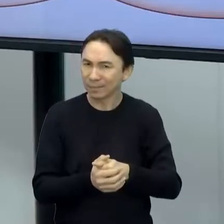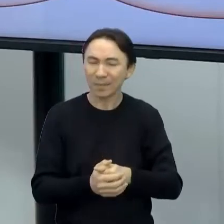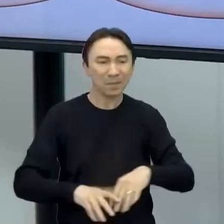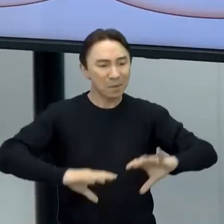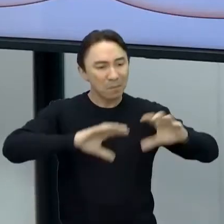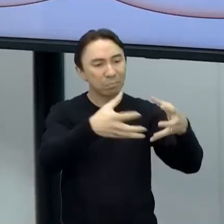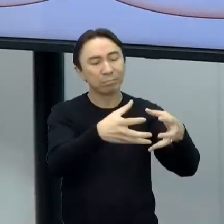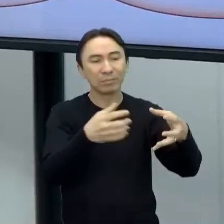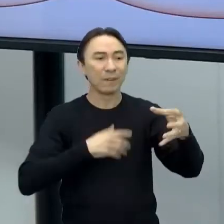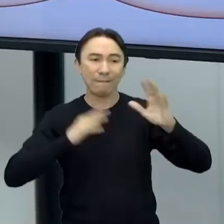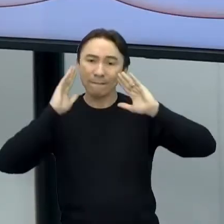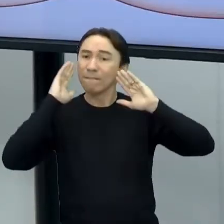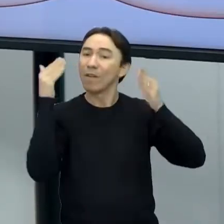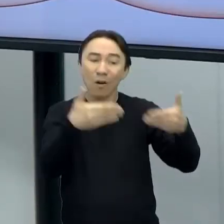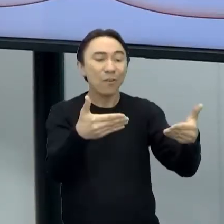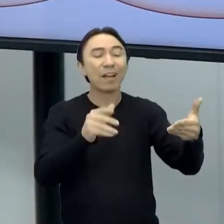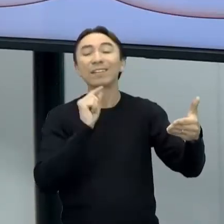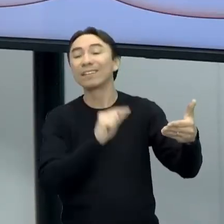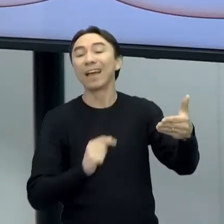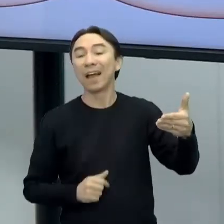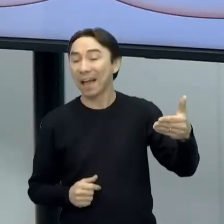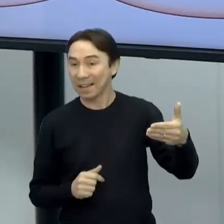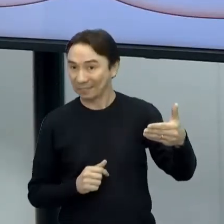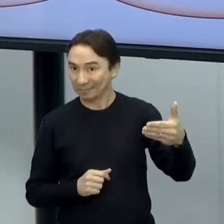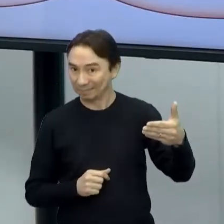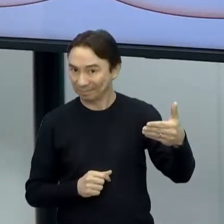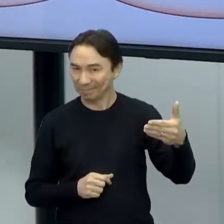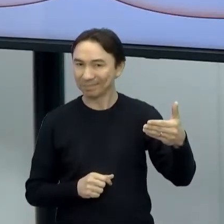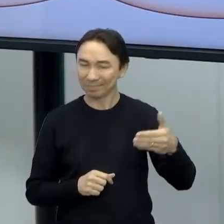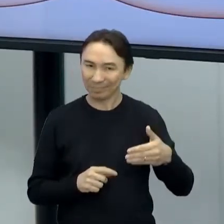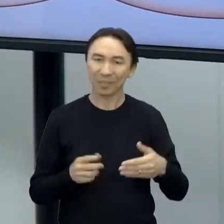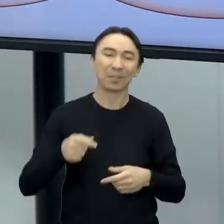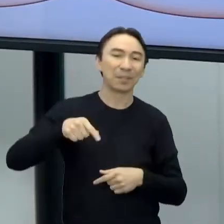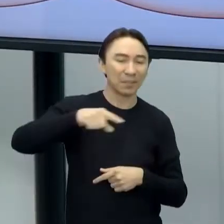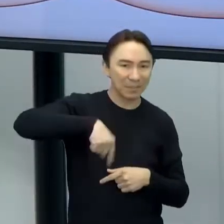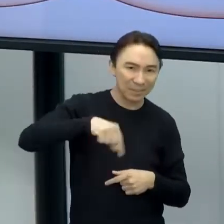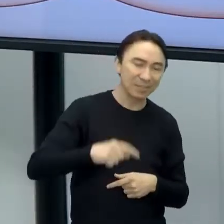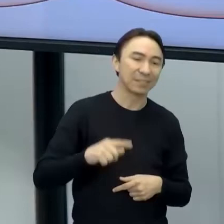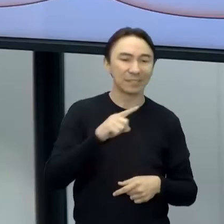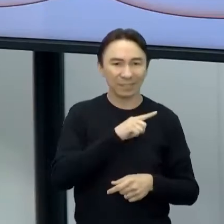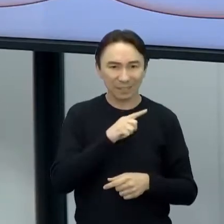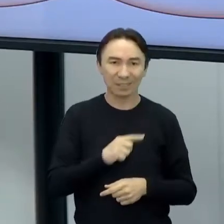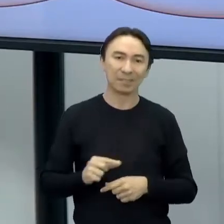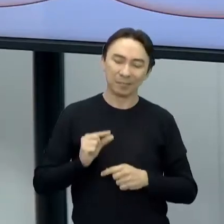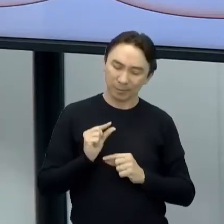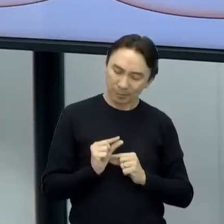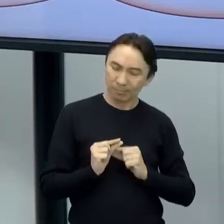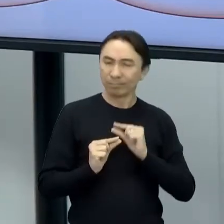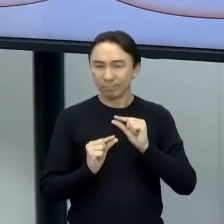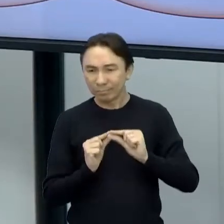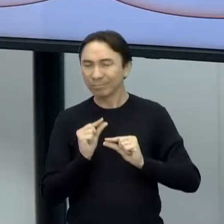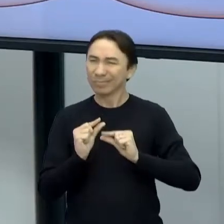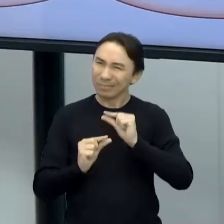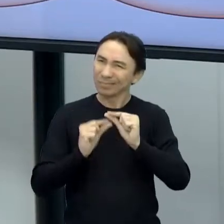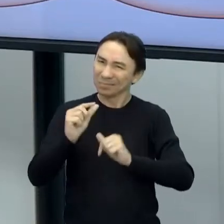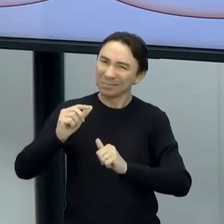centralizar. Então, a gente está fazendo assim, ó, dando passinhos e passinhos e passinhos para que a gente possa